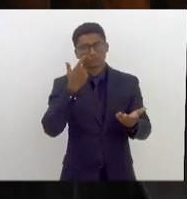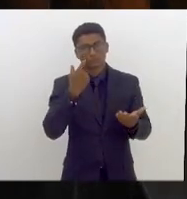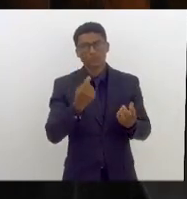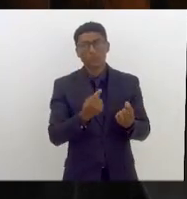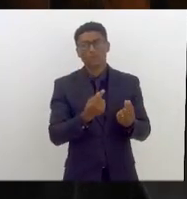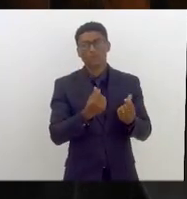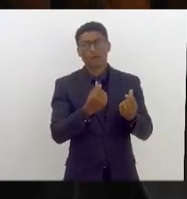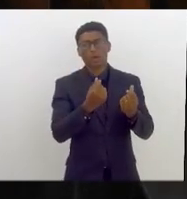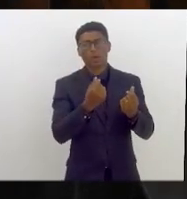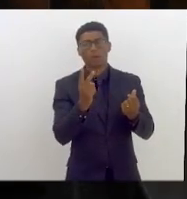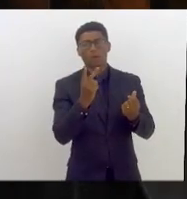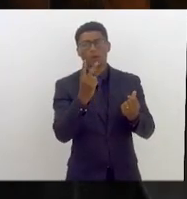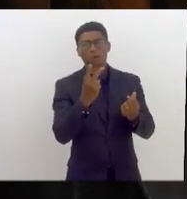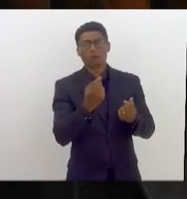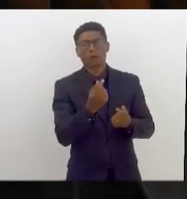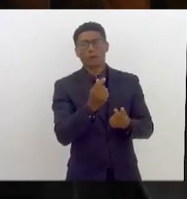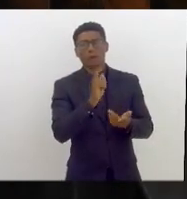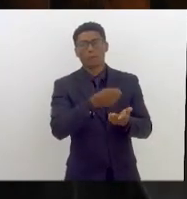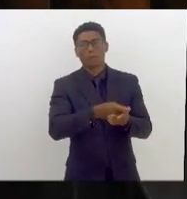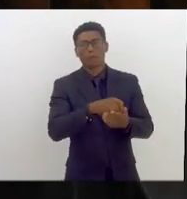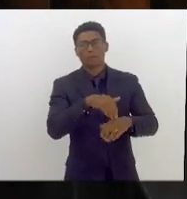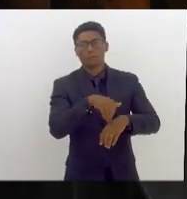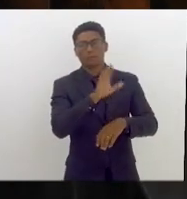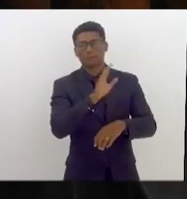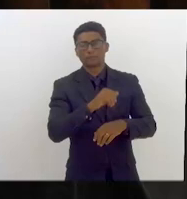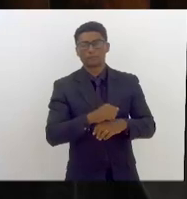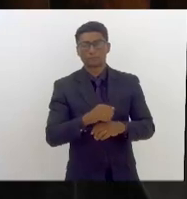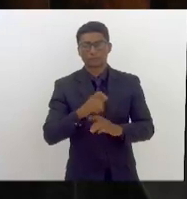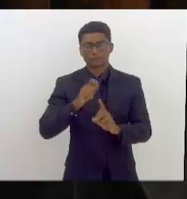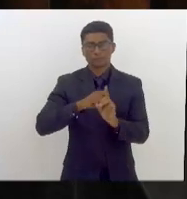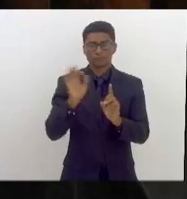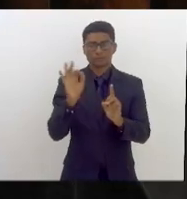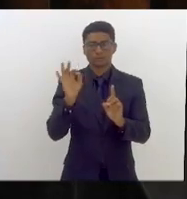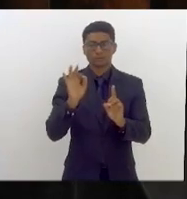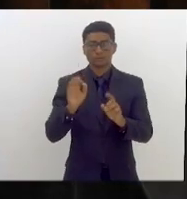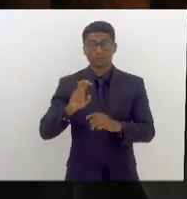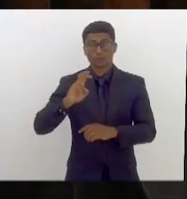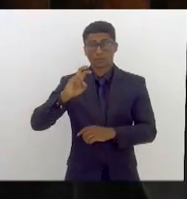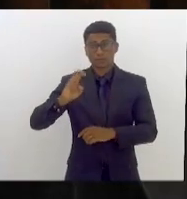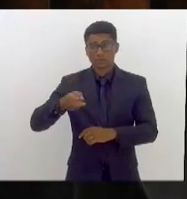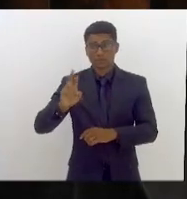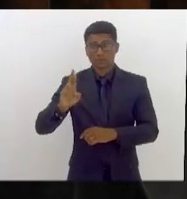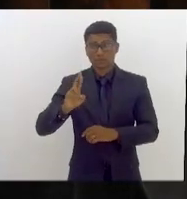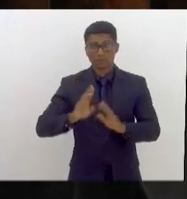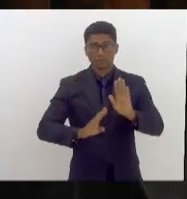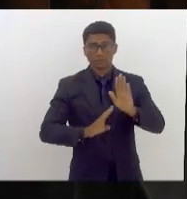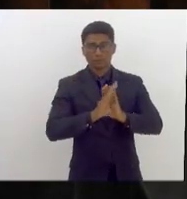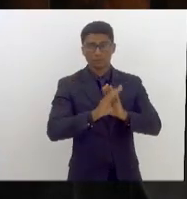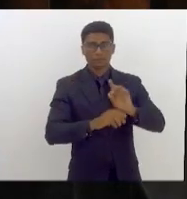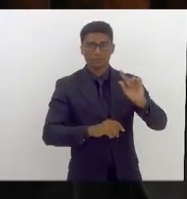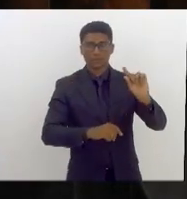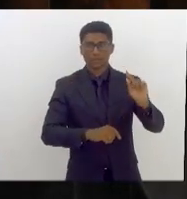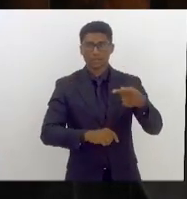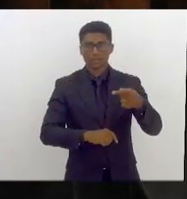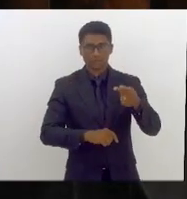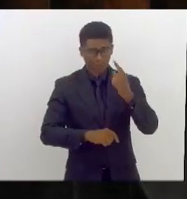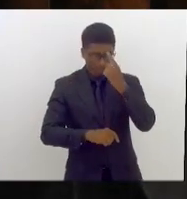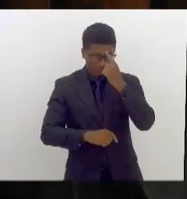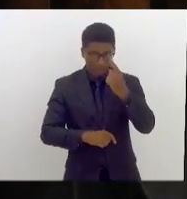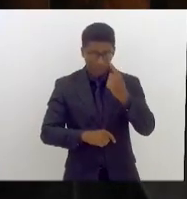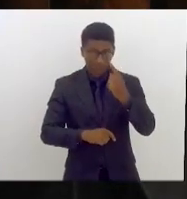da passagem, que seria em fevereiro deste ano, e ia de R$ 5 para R$ 7,00, Vossa Excelência se lembra. E